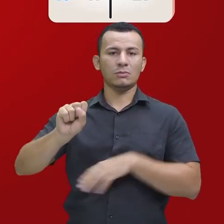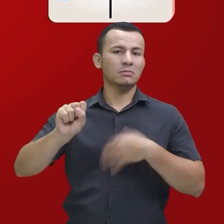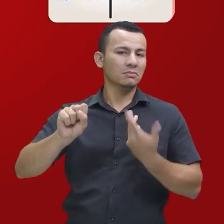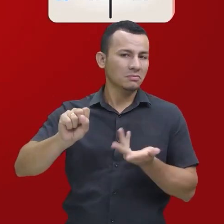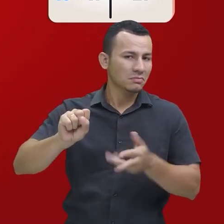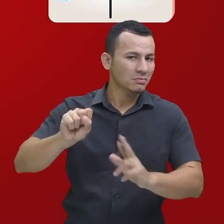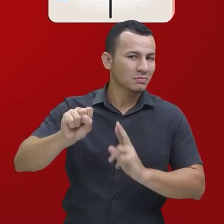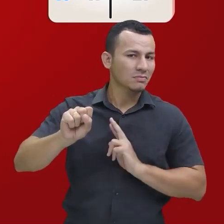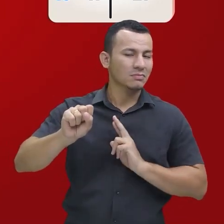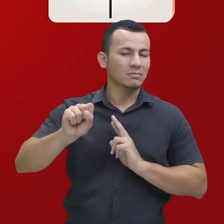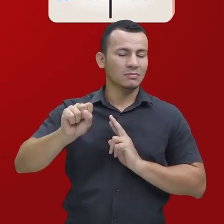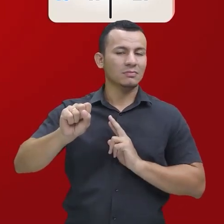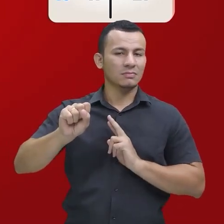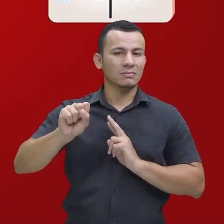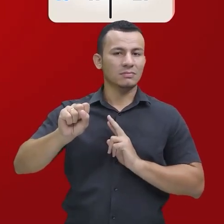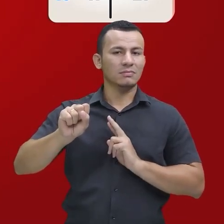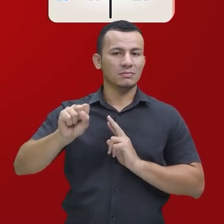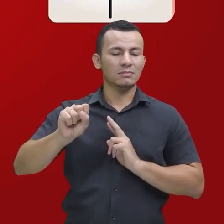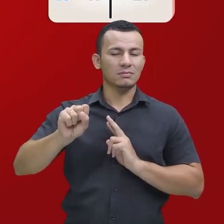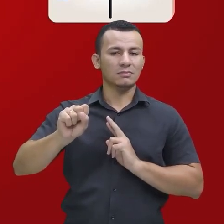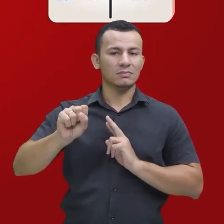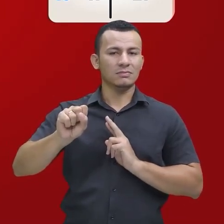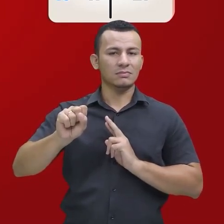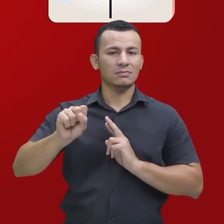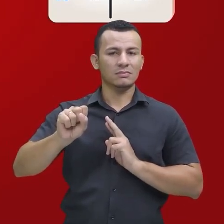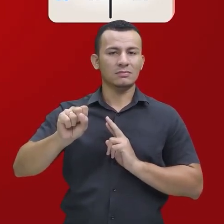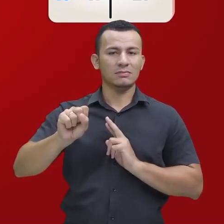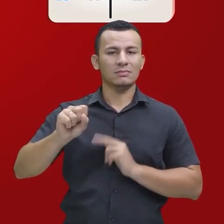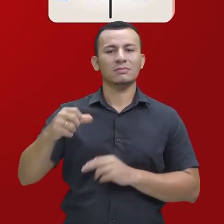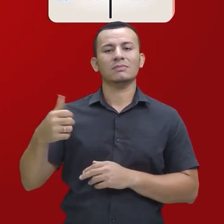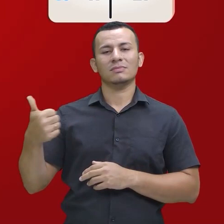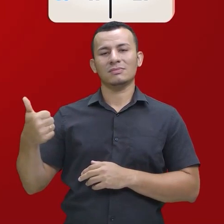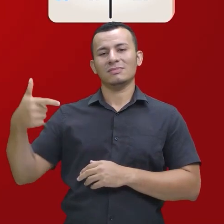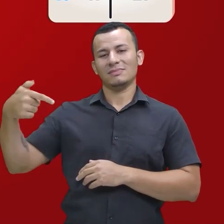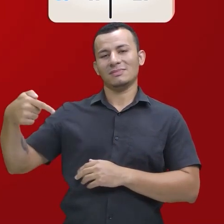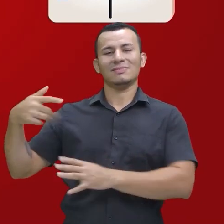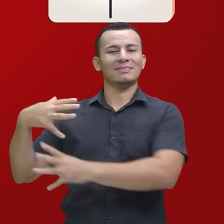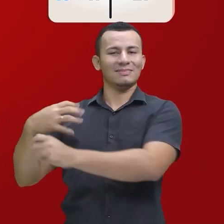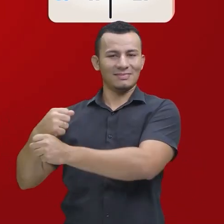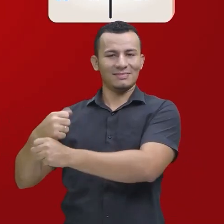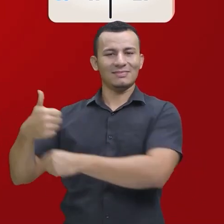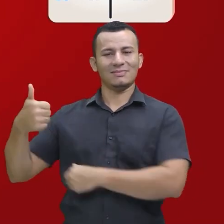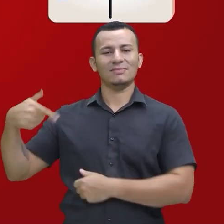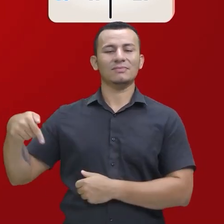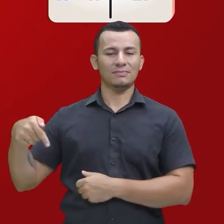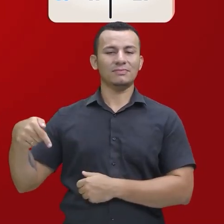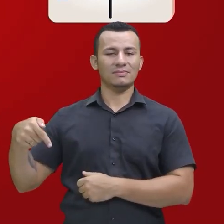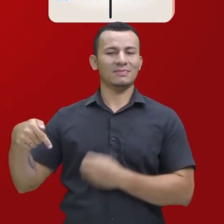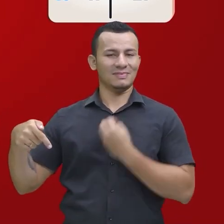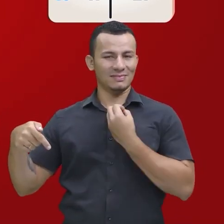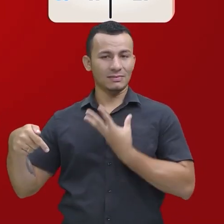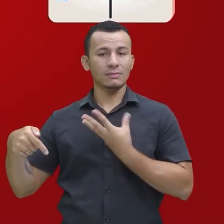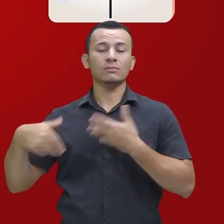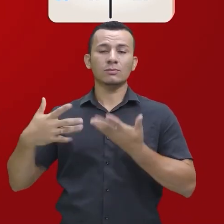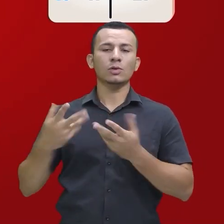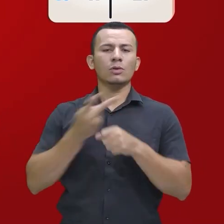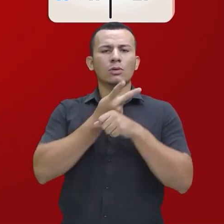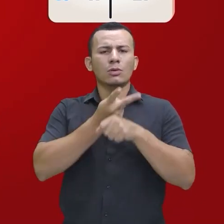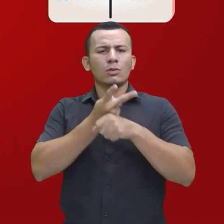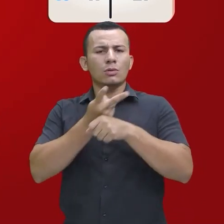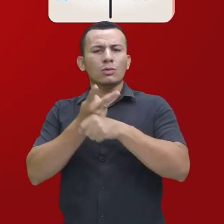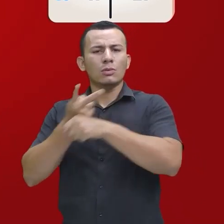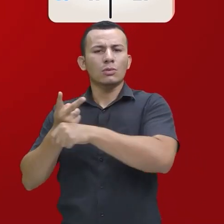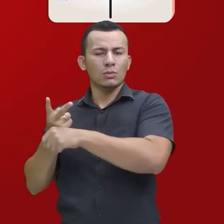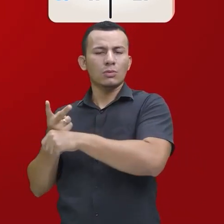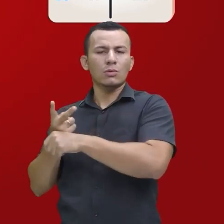menos 8, o resultado está do lado do dominó. 17. Muito bem. Então eu vou buscar uma pedra